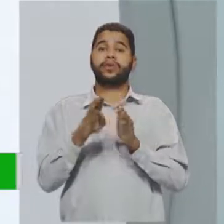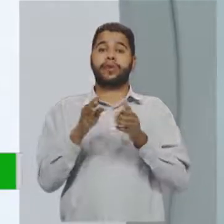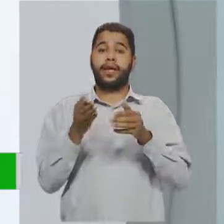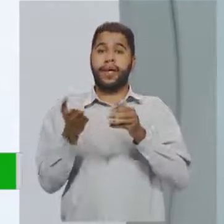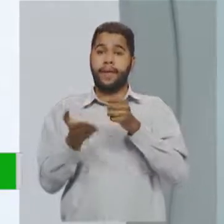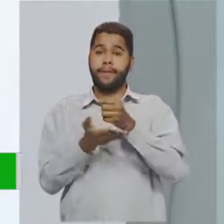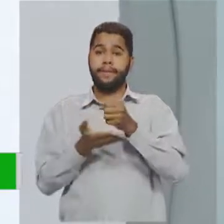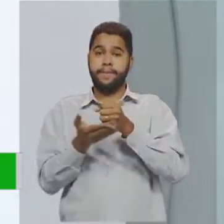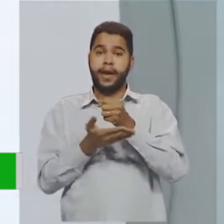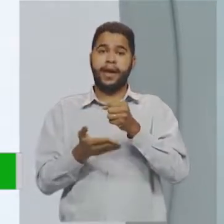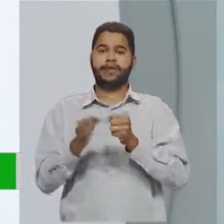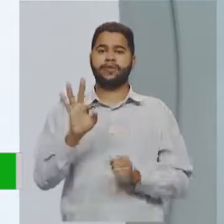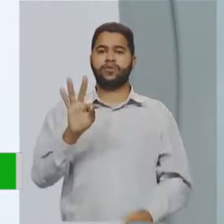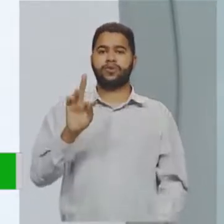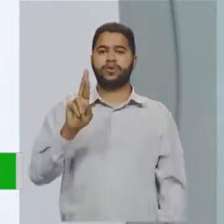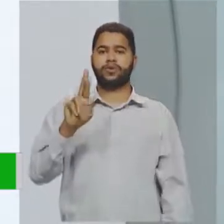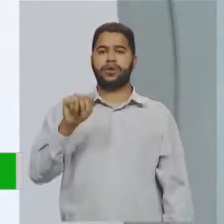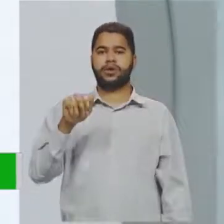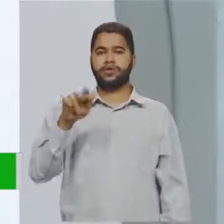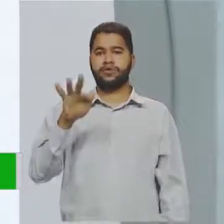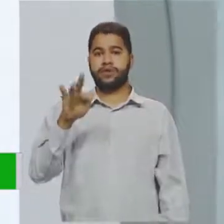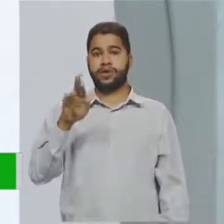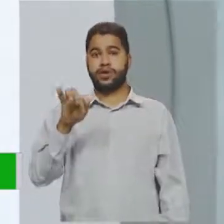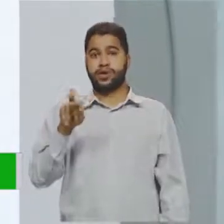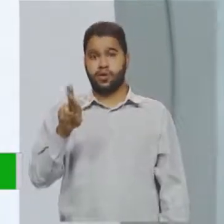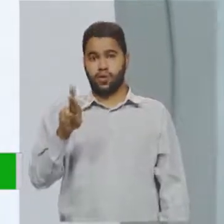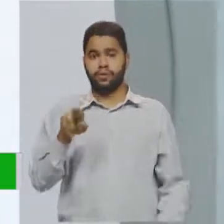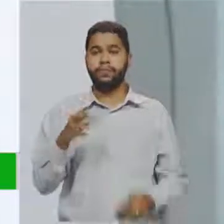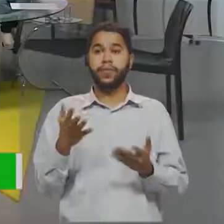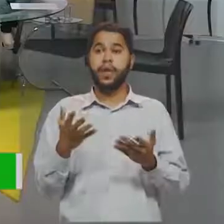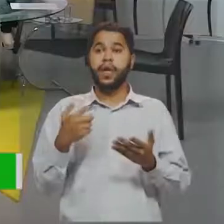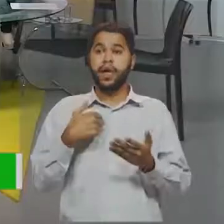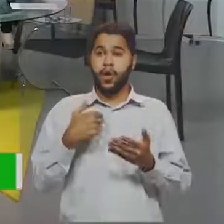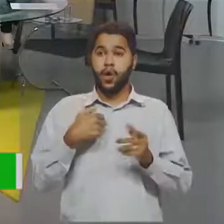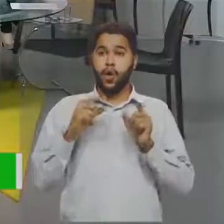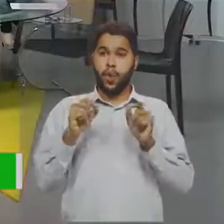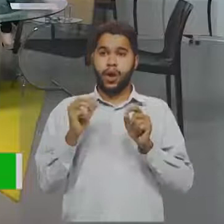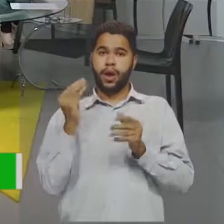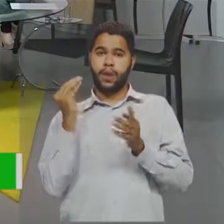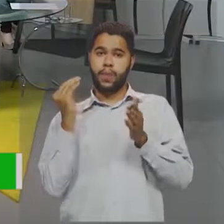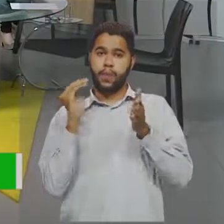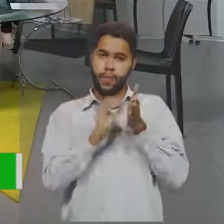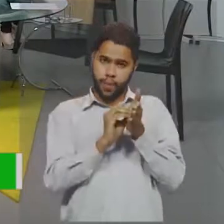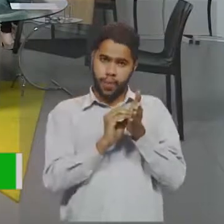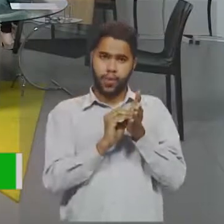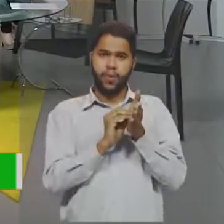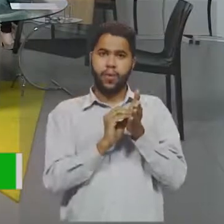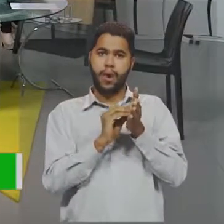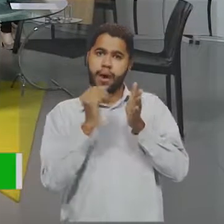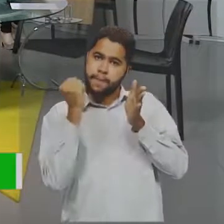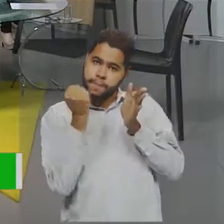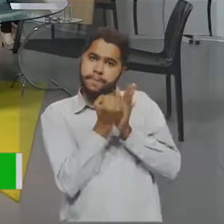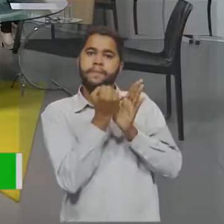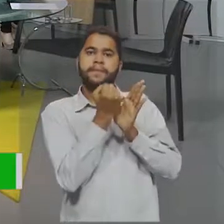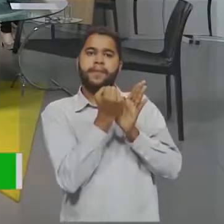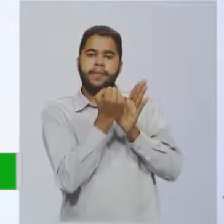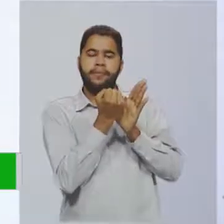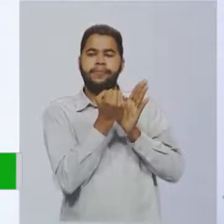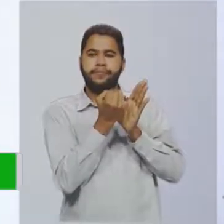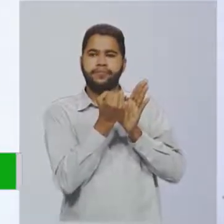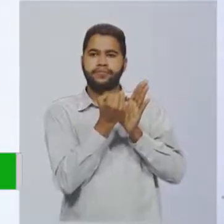tenho que começar por lá. Então, o que eu faço? Para construir, eu coloco a marca, coloco o centro